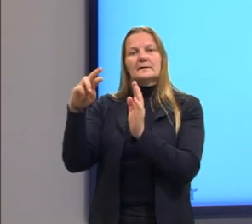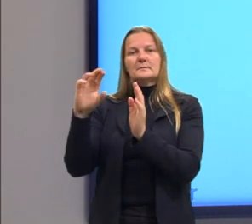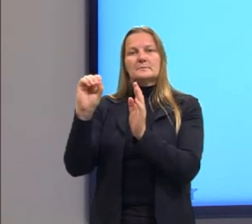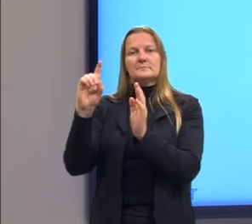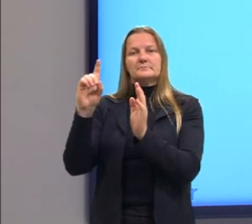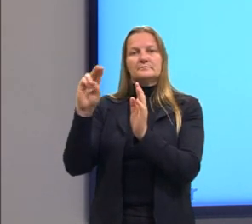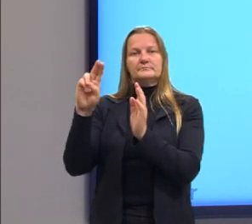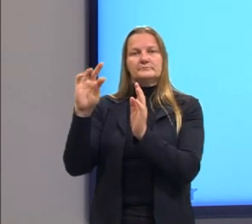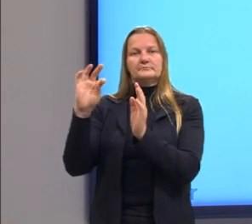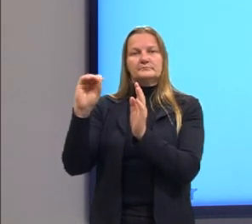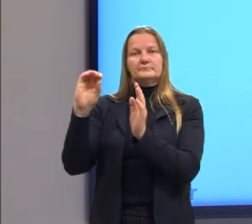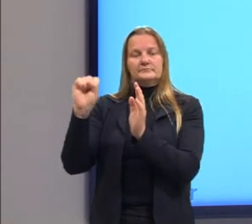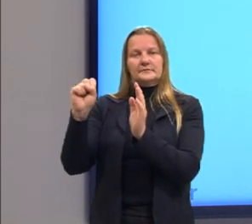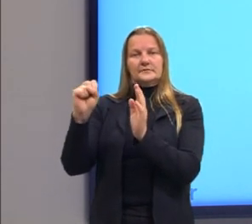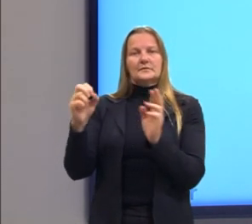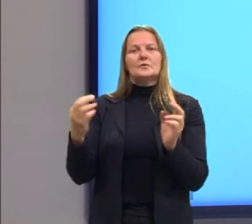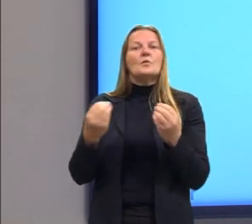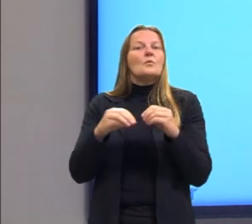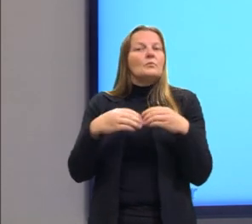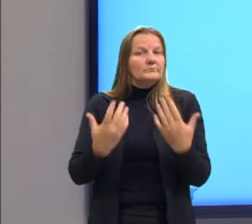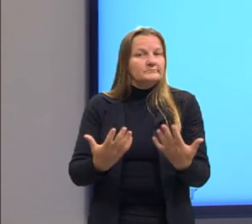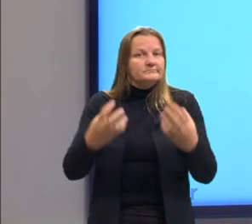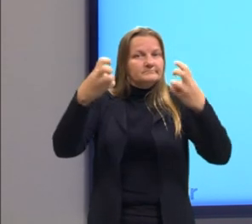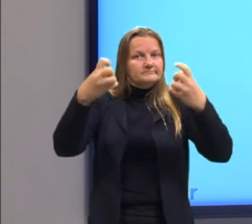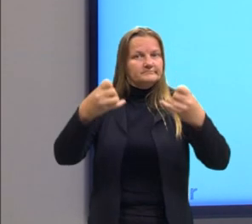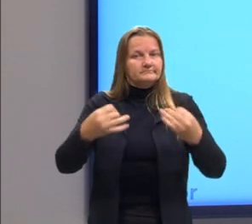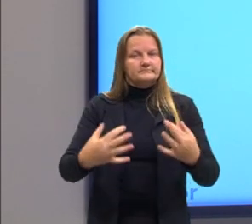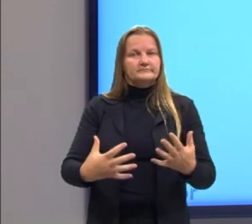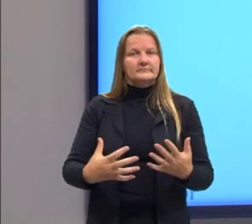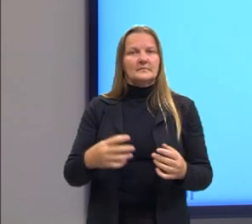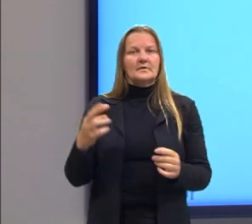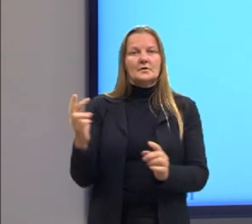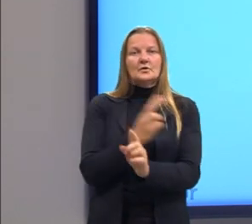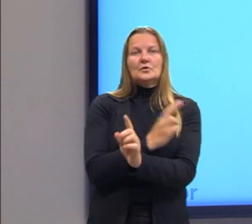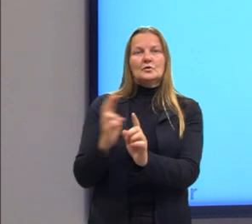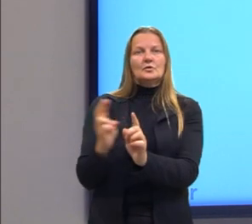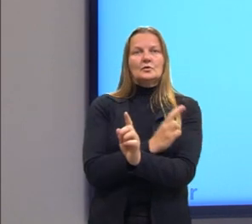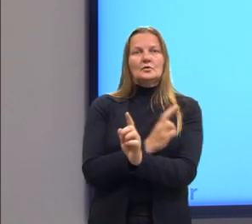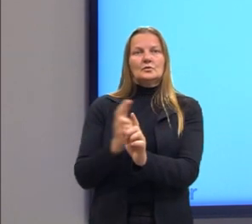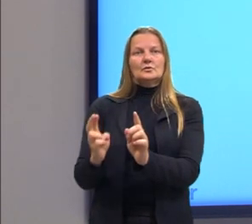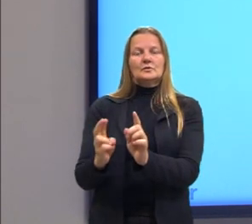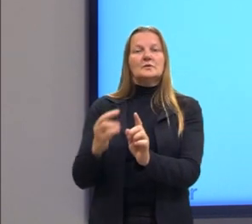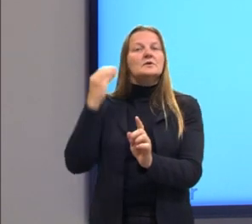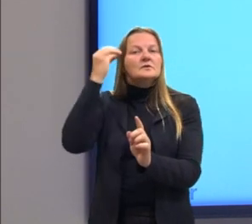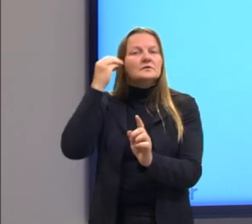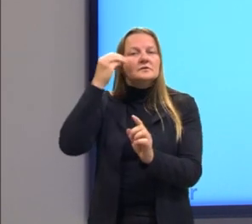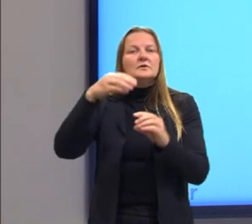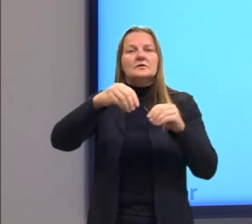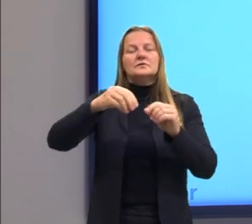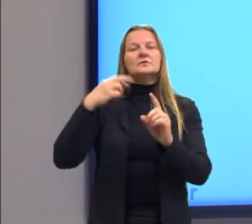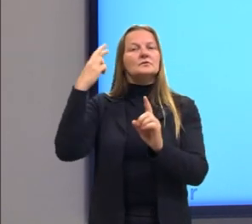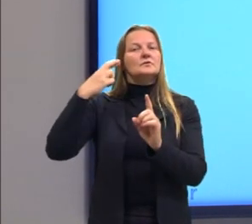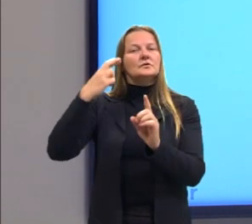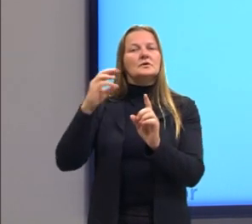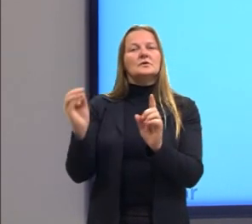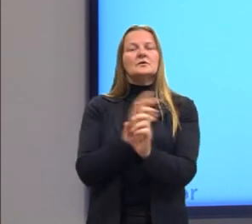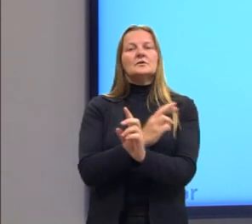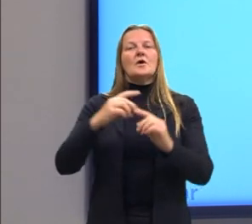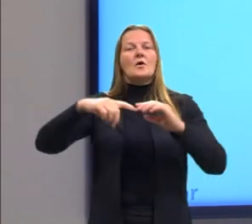produtos Então como não é possível determinar a entalpia da substância experimentalmente e com essa